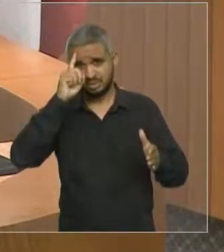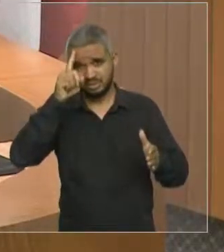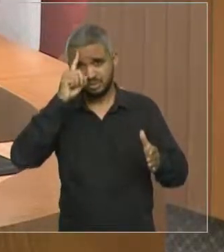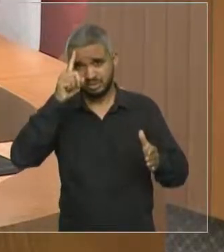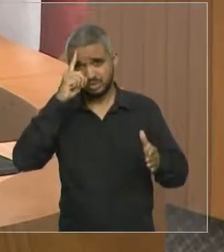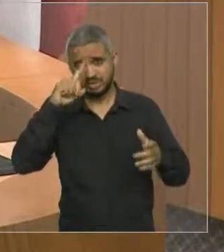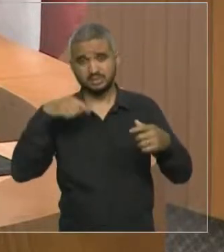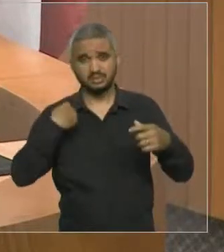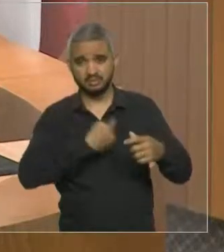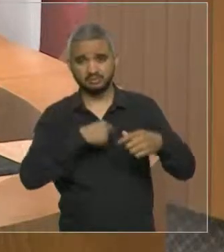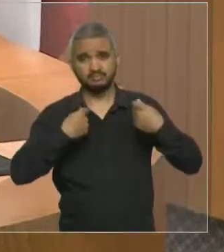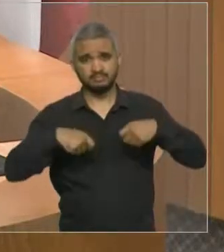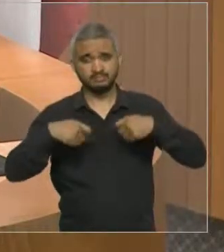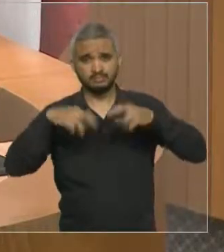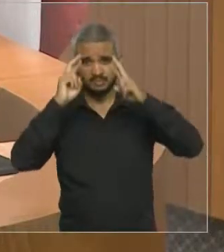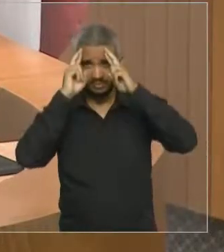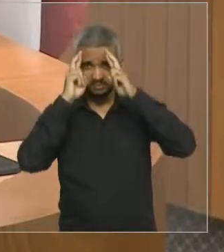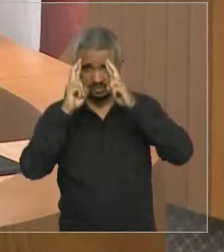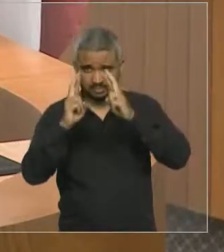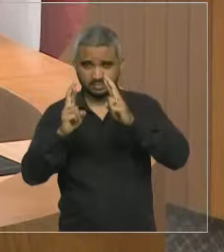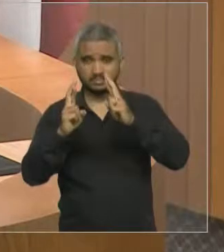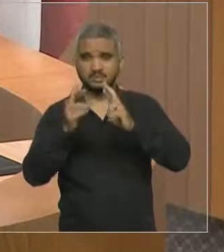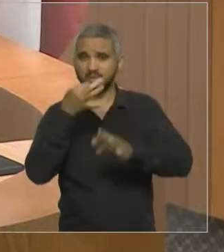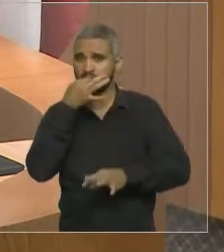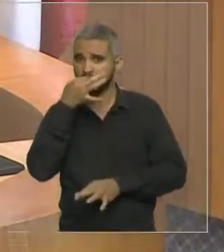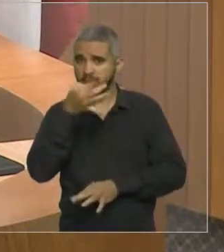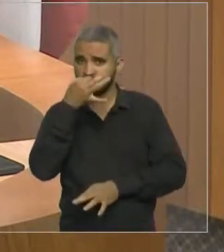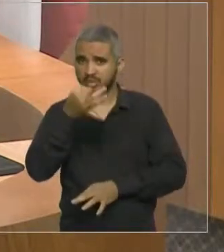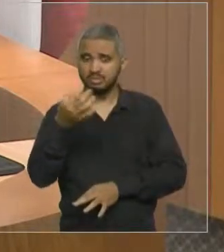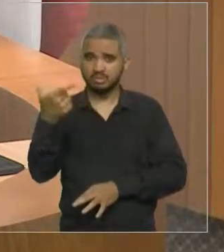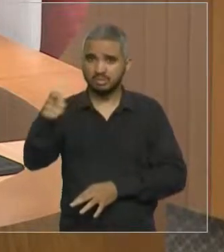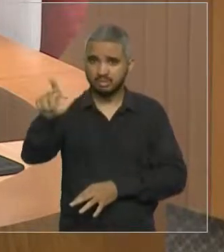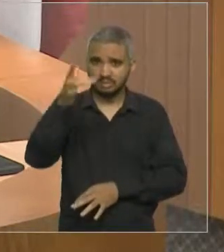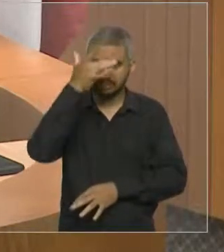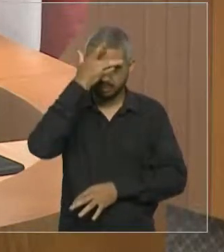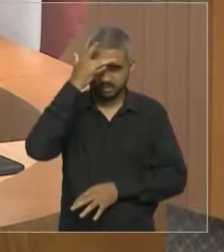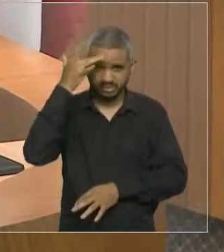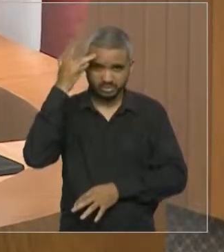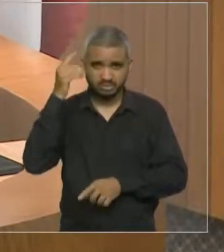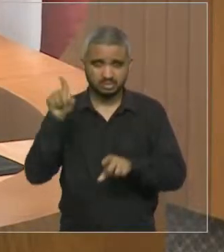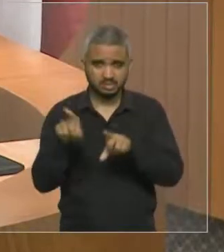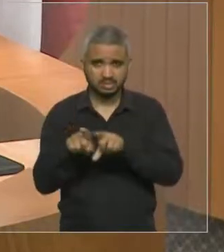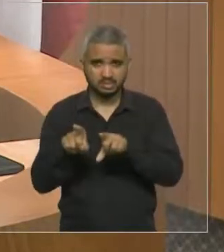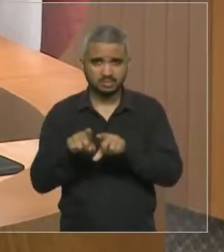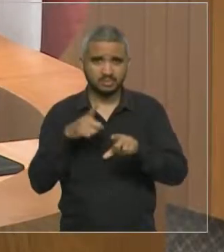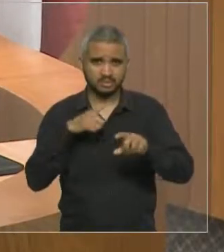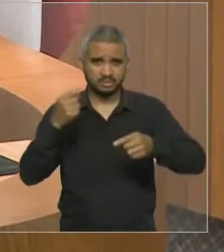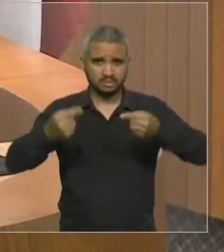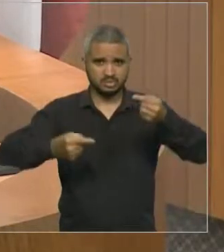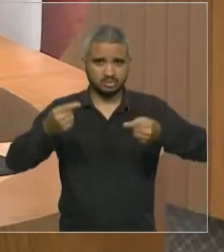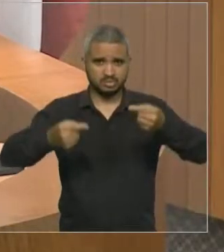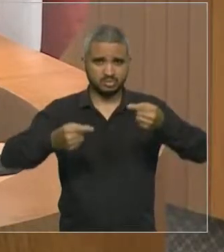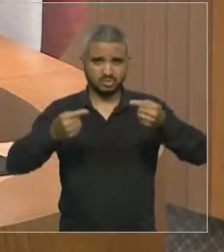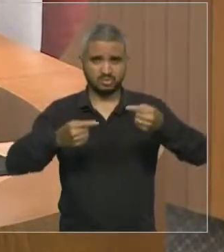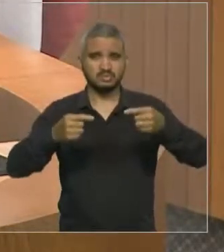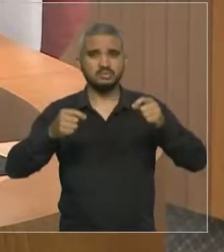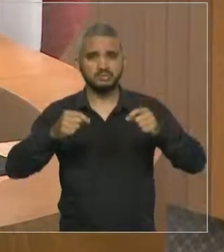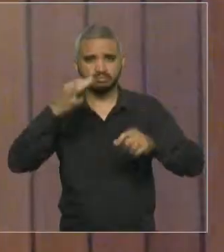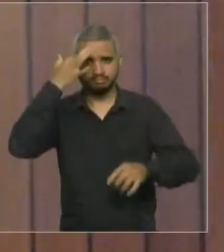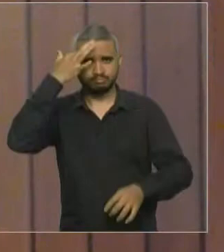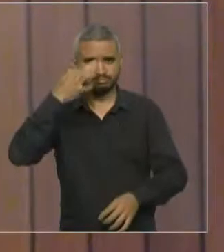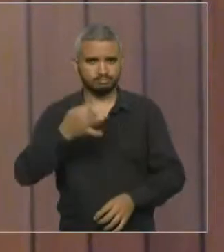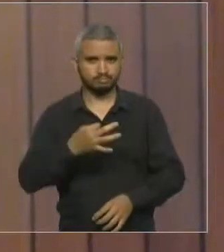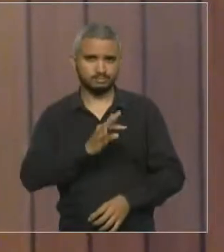respeitarmos a opinião alheia e promover uma promovermos uma discussão com o caratê é muito técnico por vezes a gente